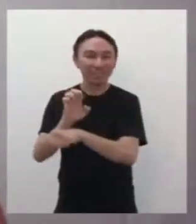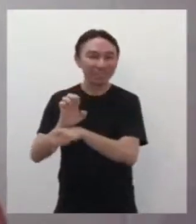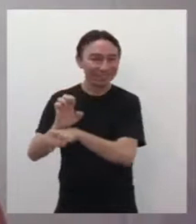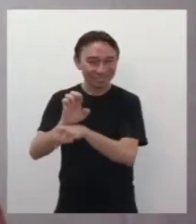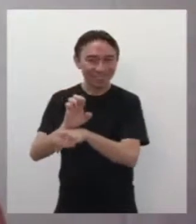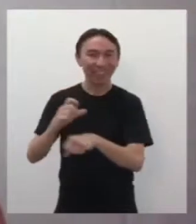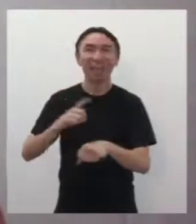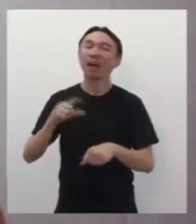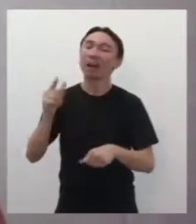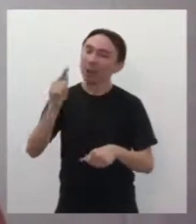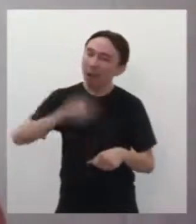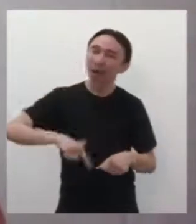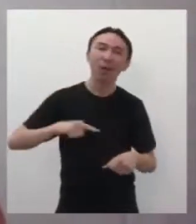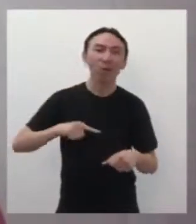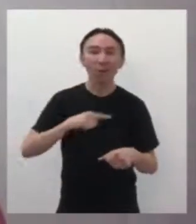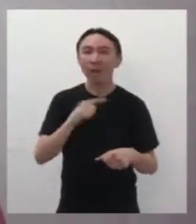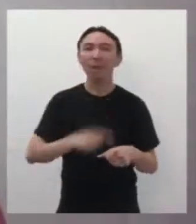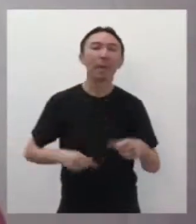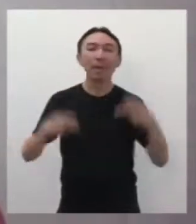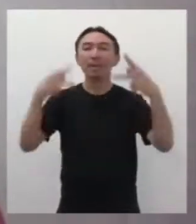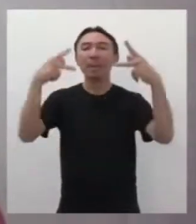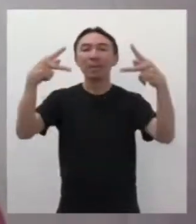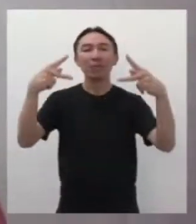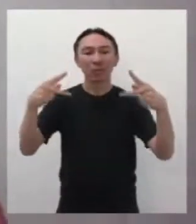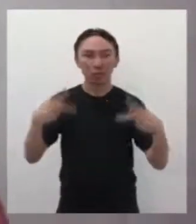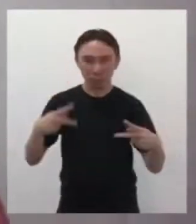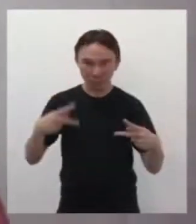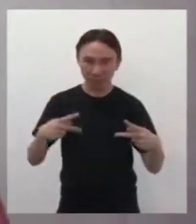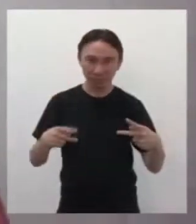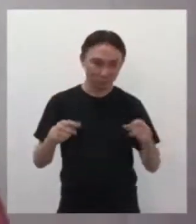gente vai conversar sobre a plataforma Descomplica.